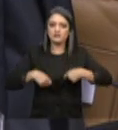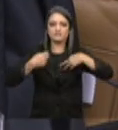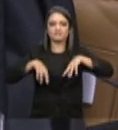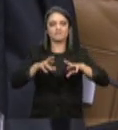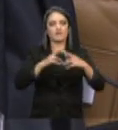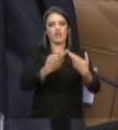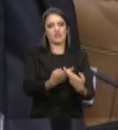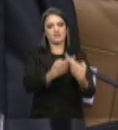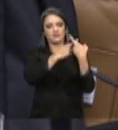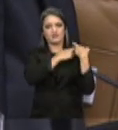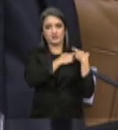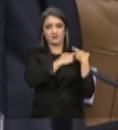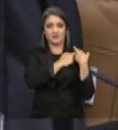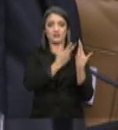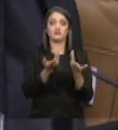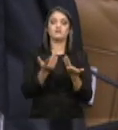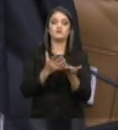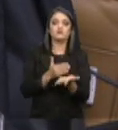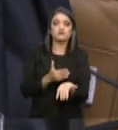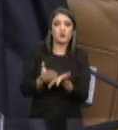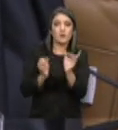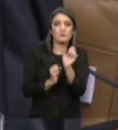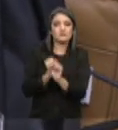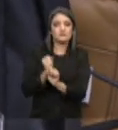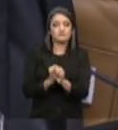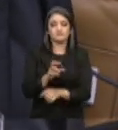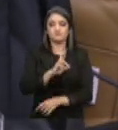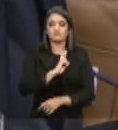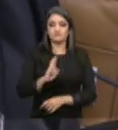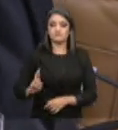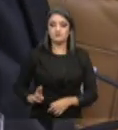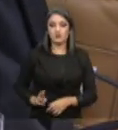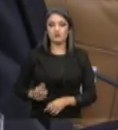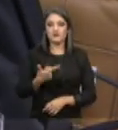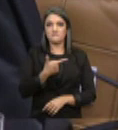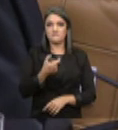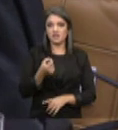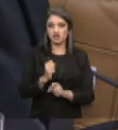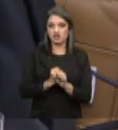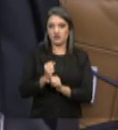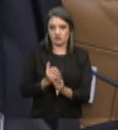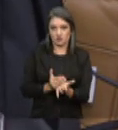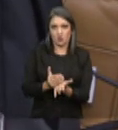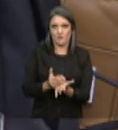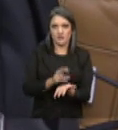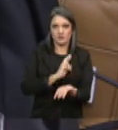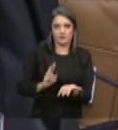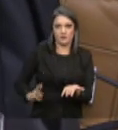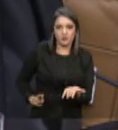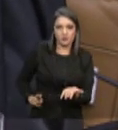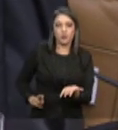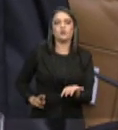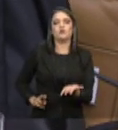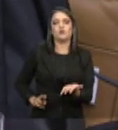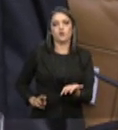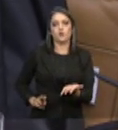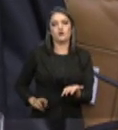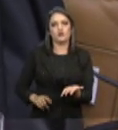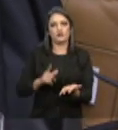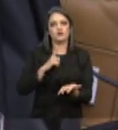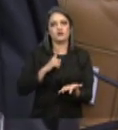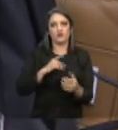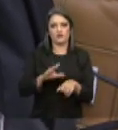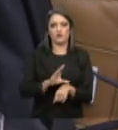as décadas iniciais da República ou seja as duas primeiras décadas do regime de supremacia da